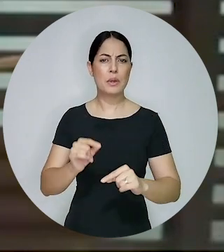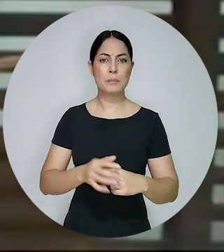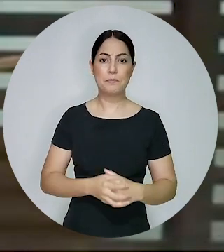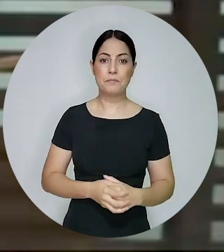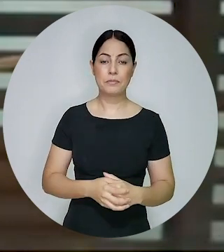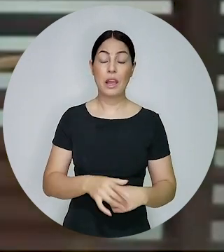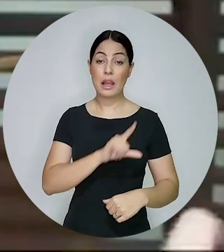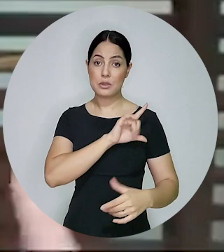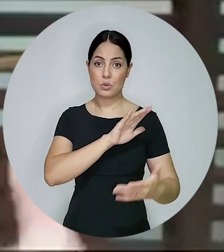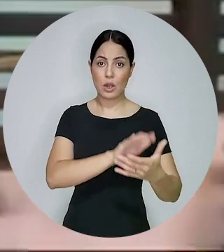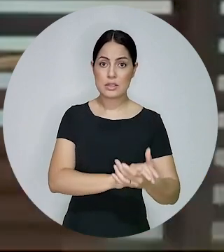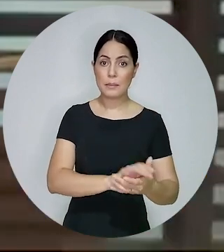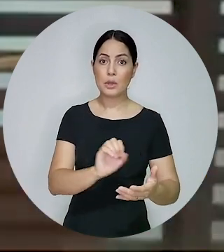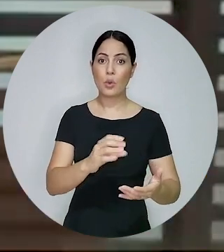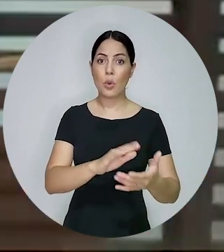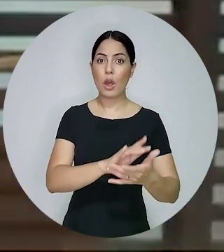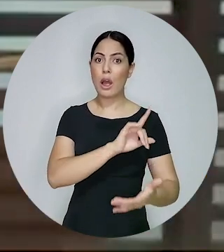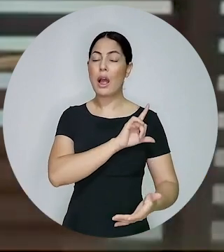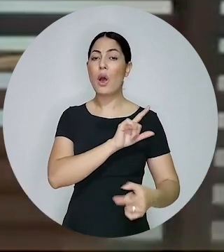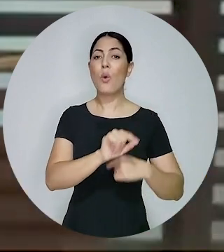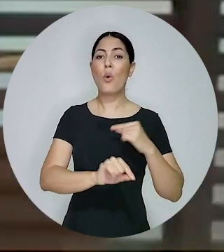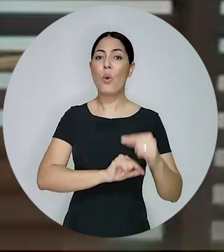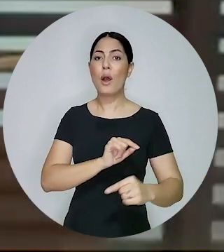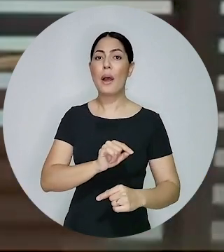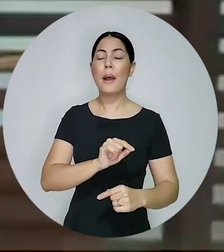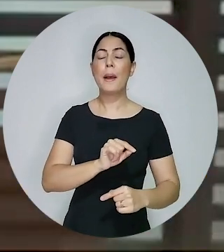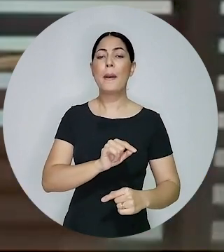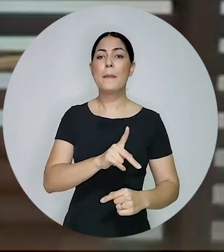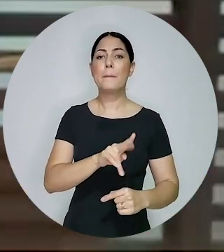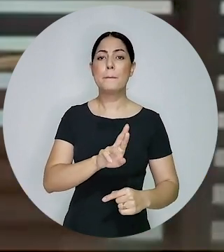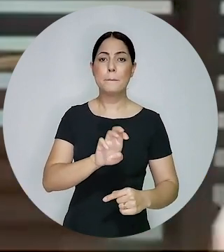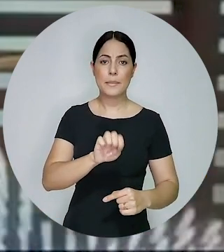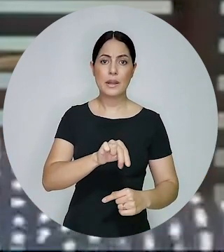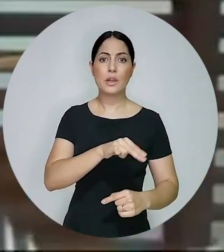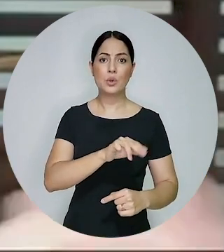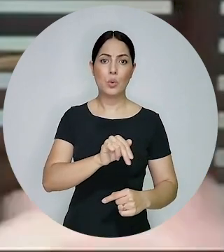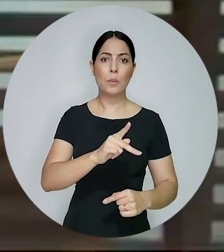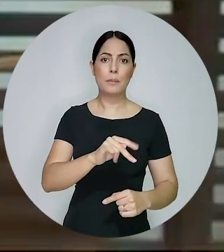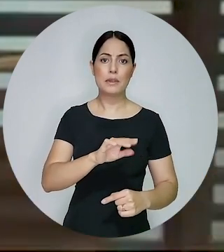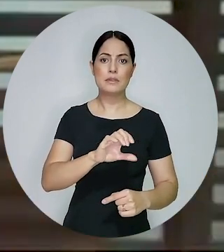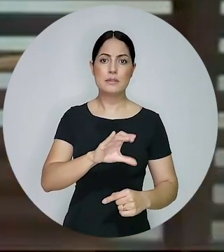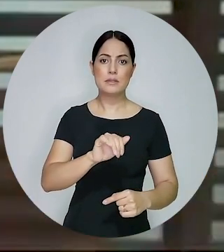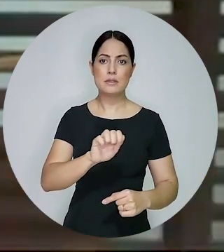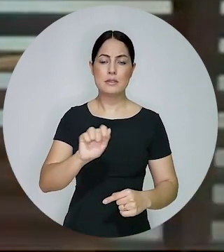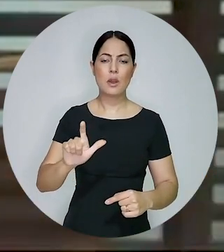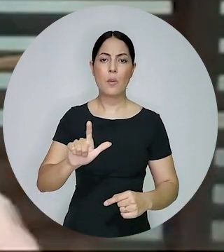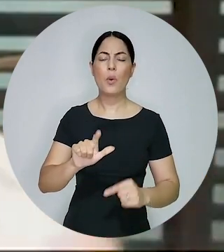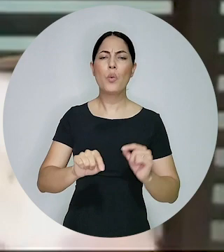que o pacto antinupcial ou pacto pré-nupcial, tanto faz, que ele somente pode